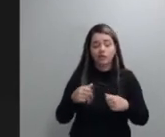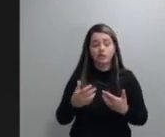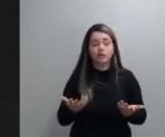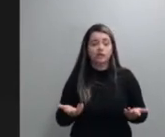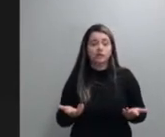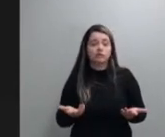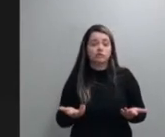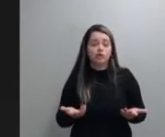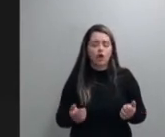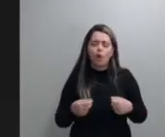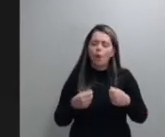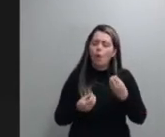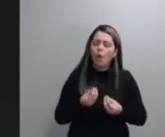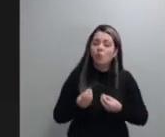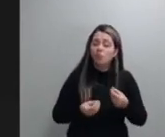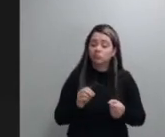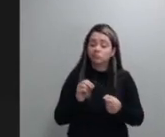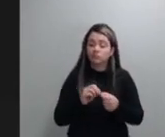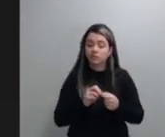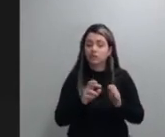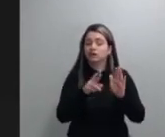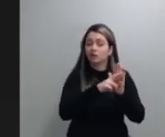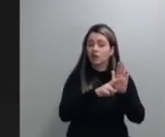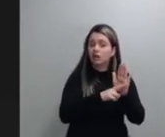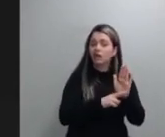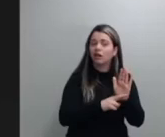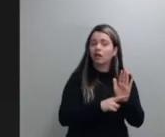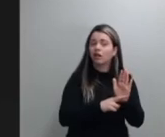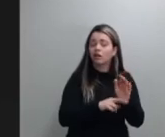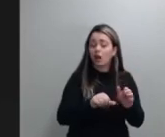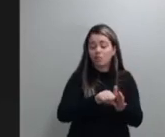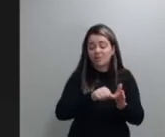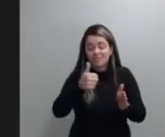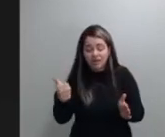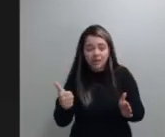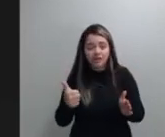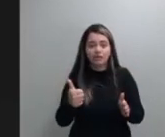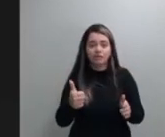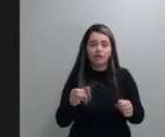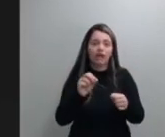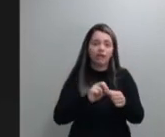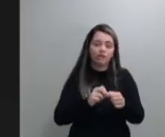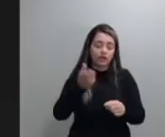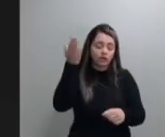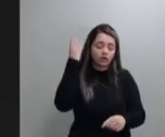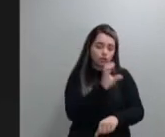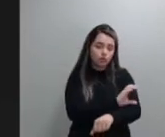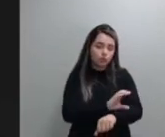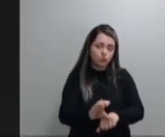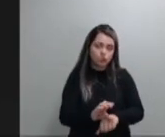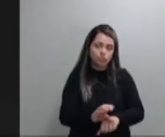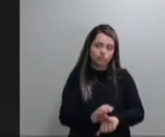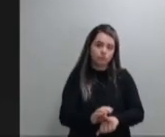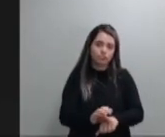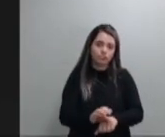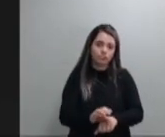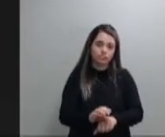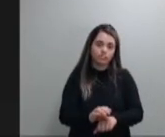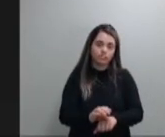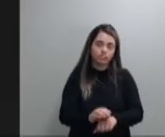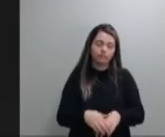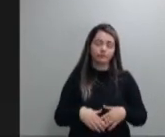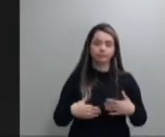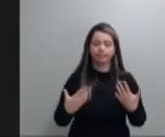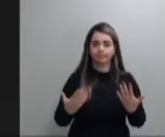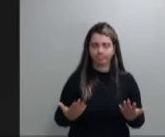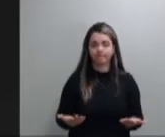alteração da regra primeiramente fixada. E aí passou-se a entender, então, no acordo dos embargos, essencialmente, que,